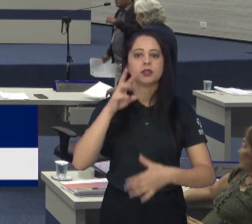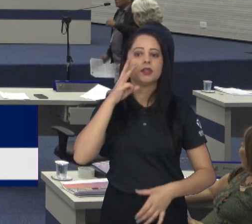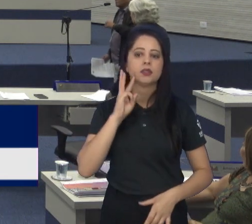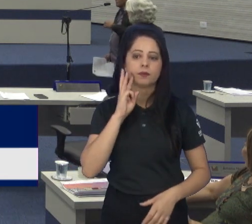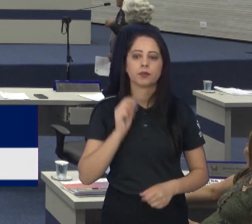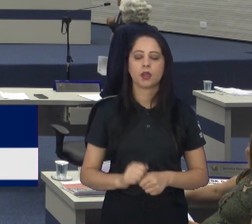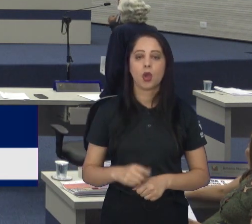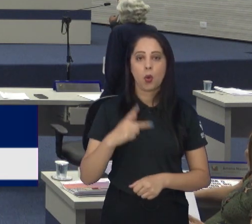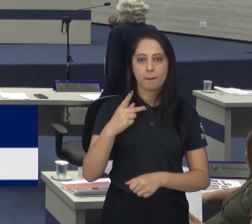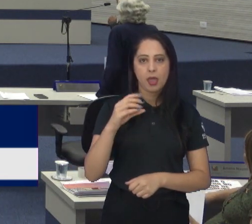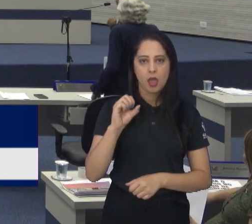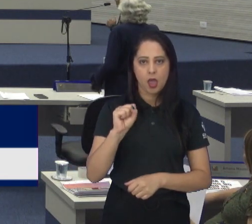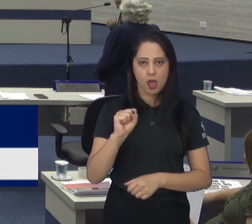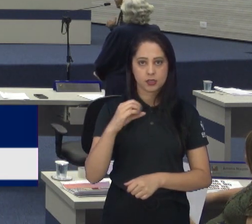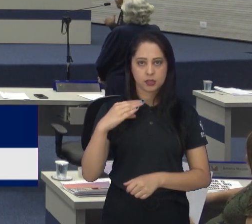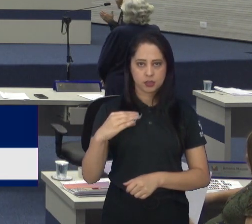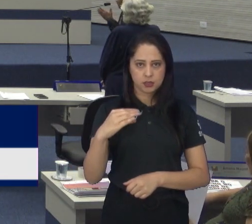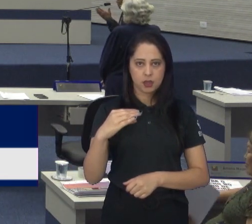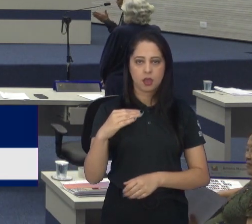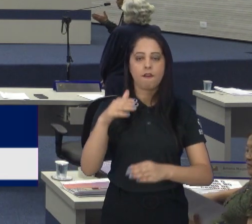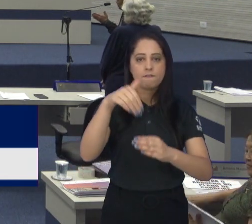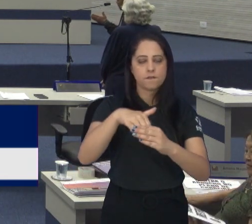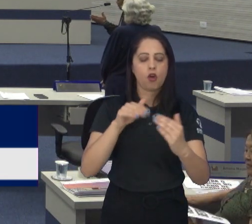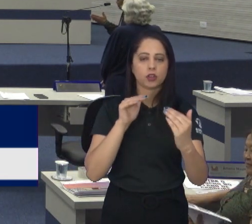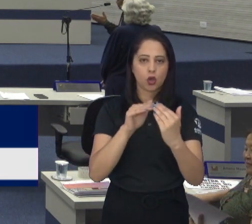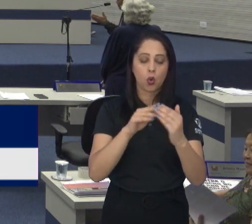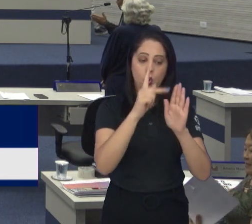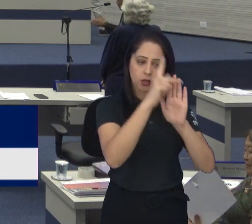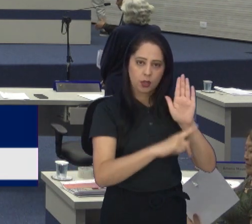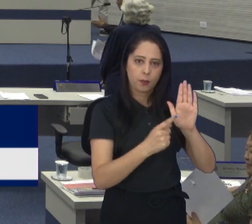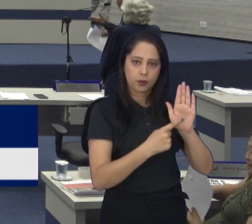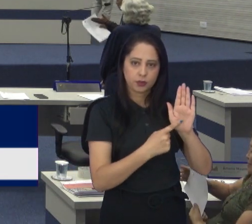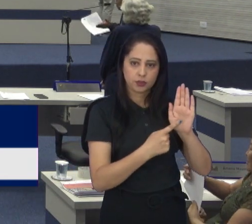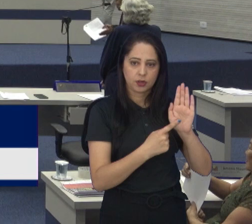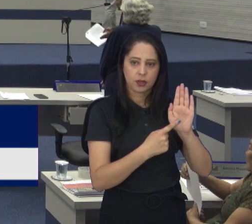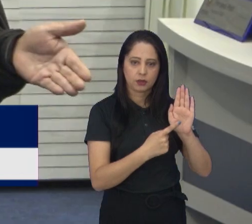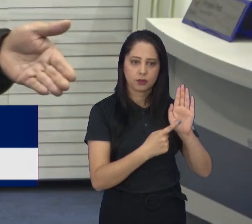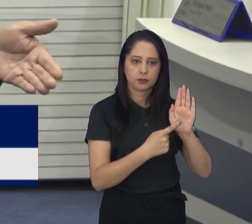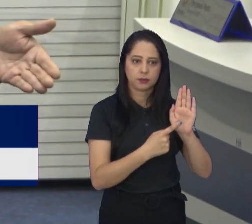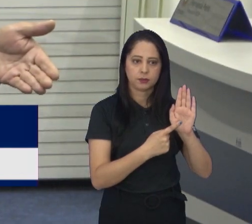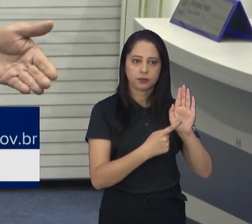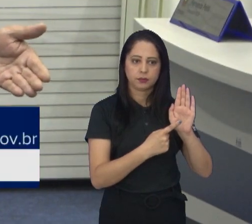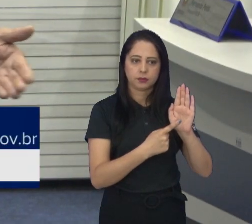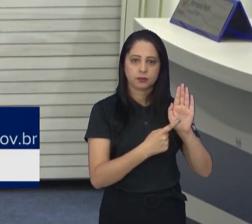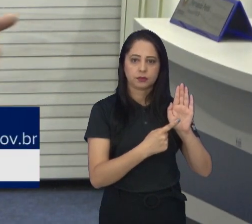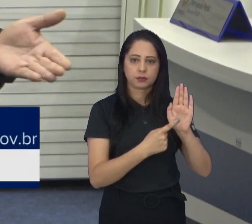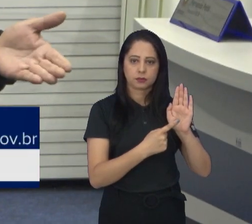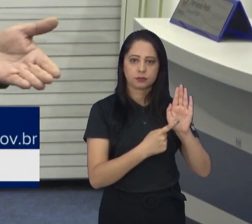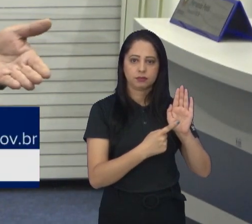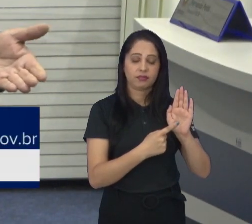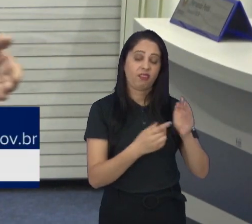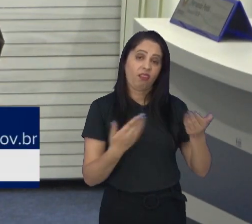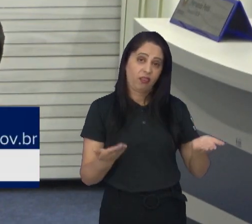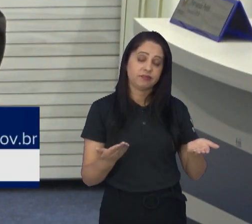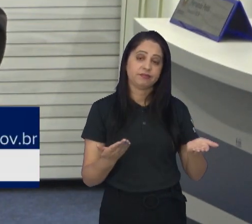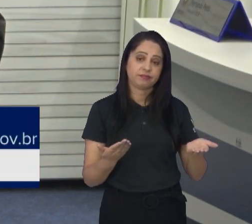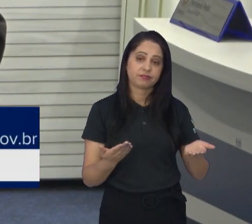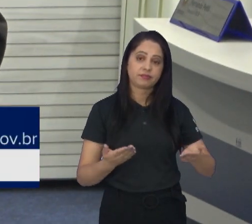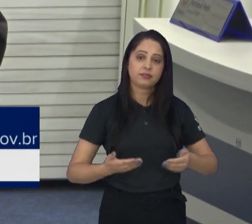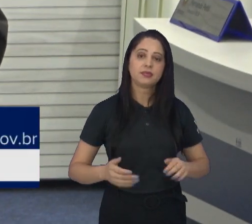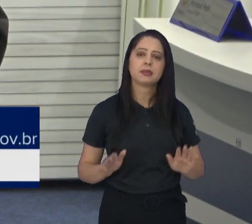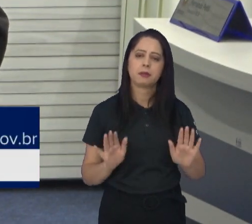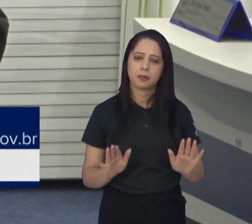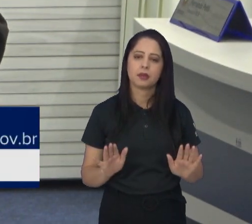PSC encaminha voto favorável ao projeto, até porque é o piso dos professores, é o mínimo que ele pode ganhar.